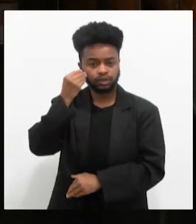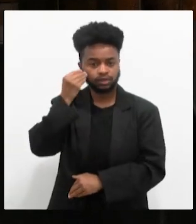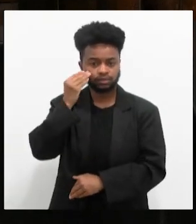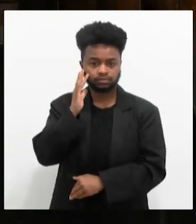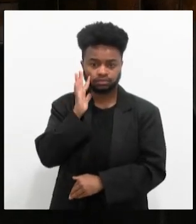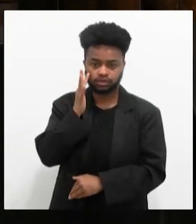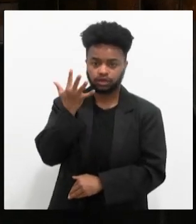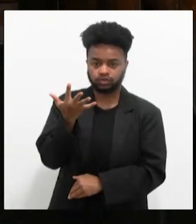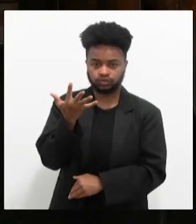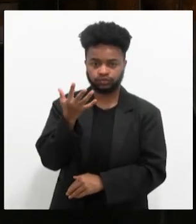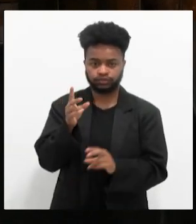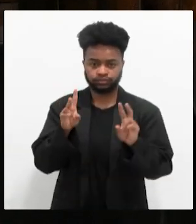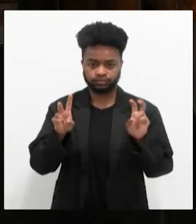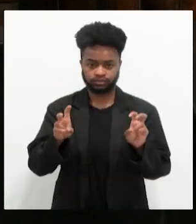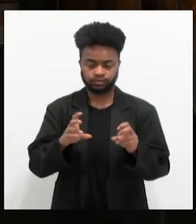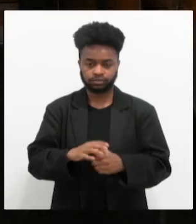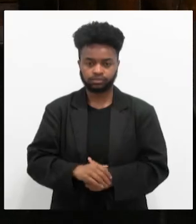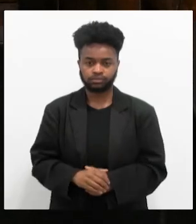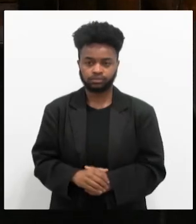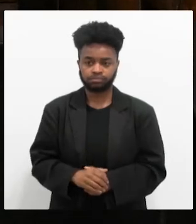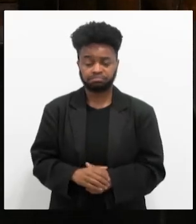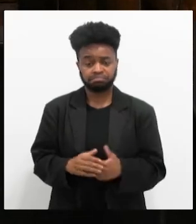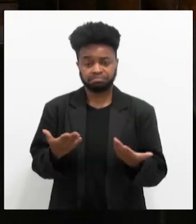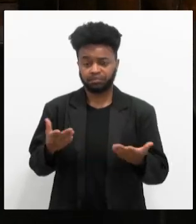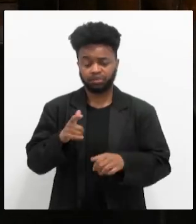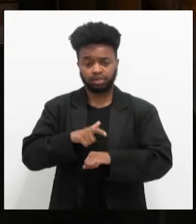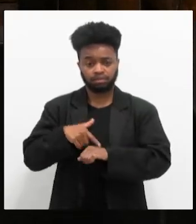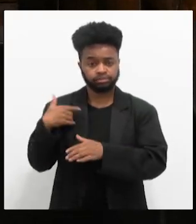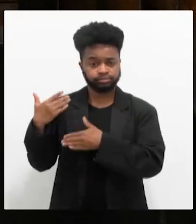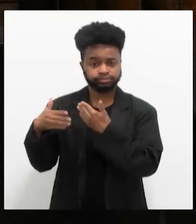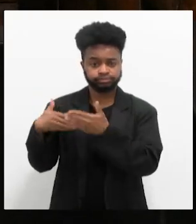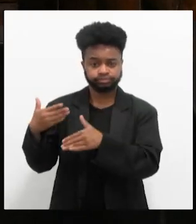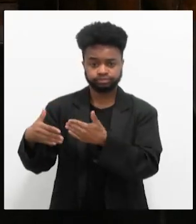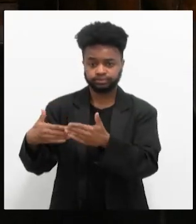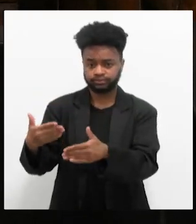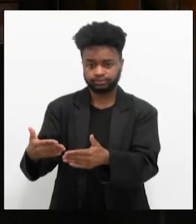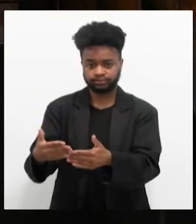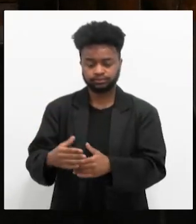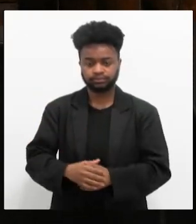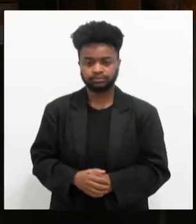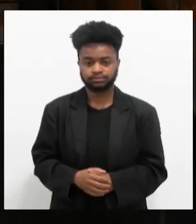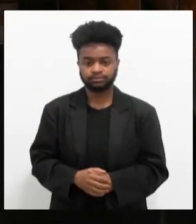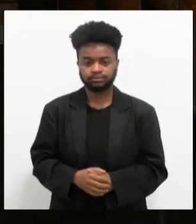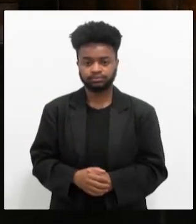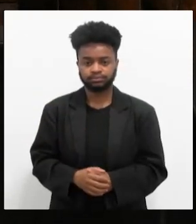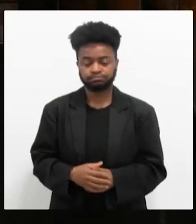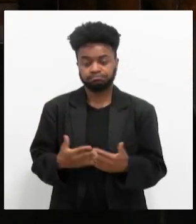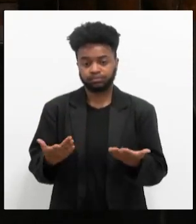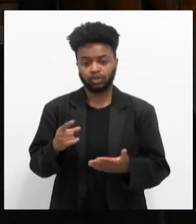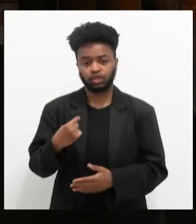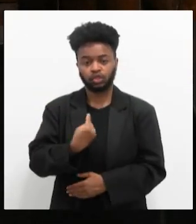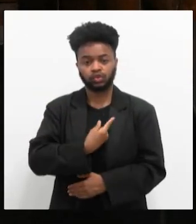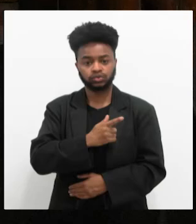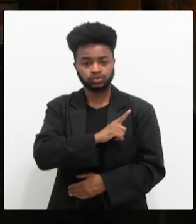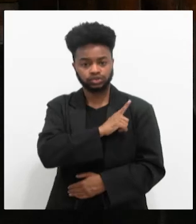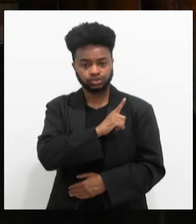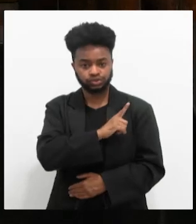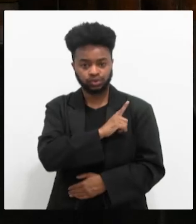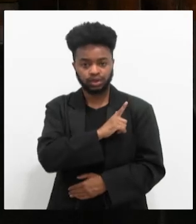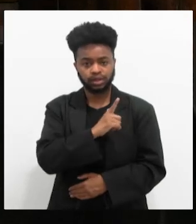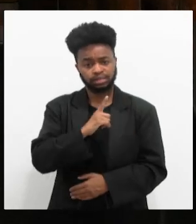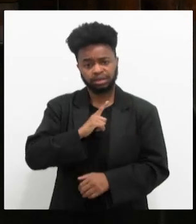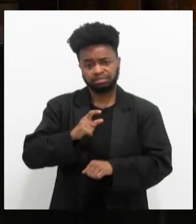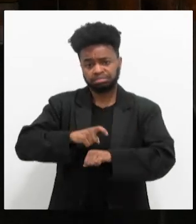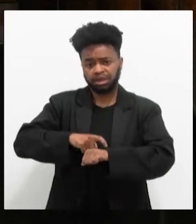equacionar a questão. E o tempo vai passando. Nossos gestores têm tempo